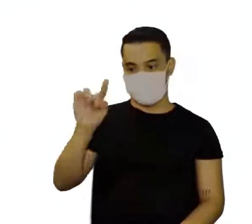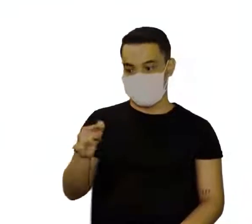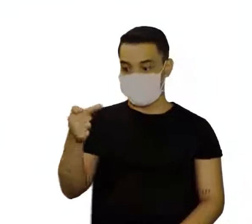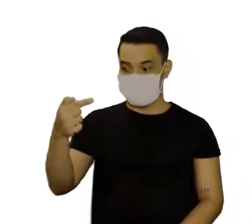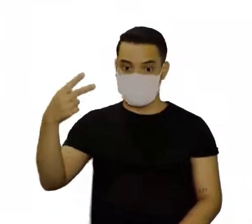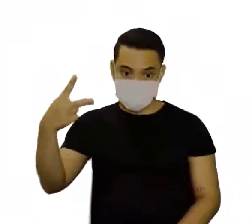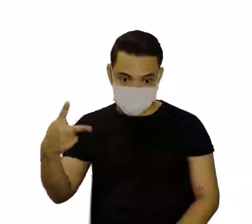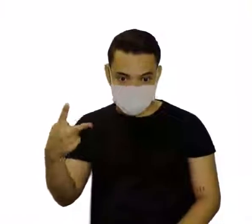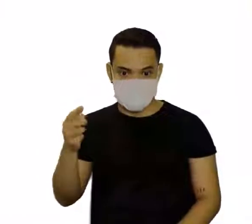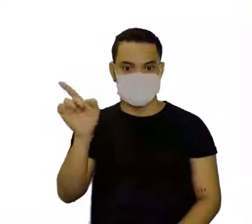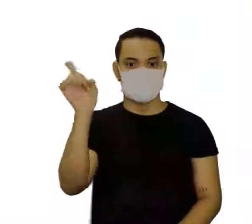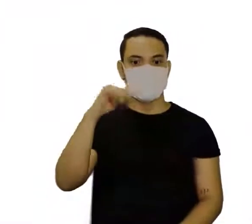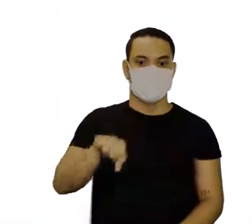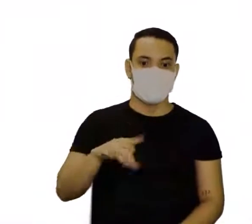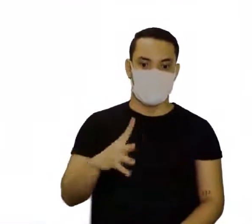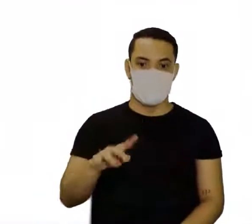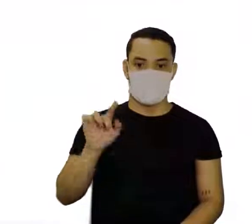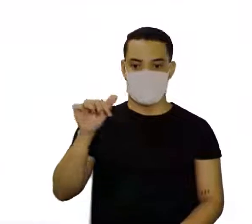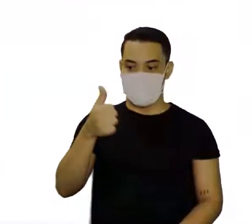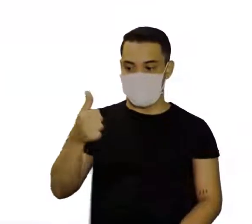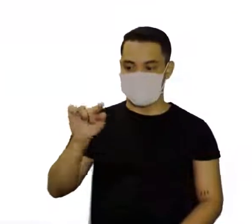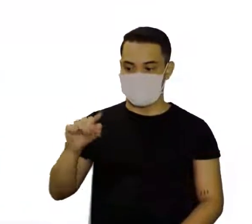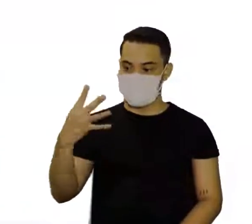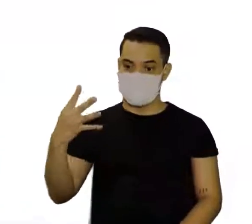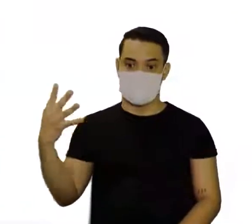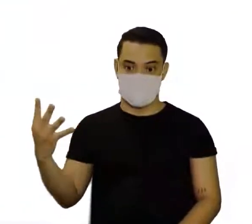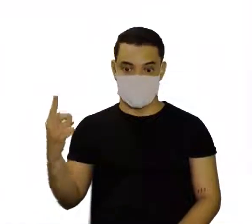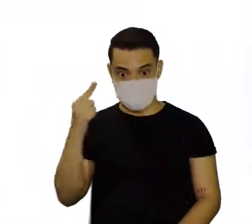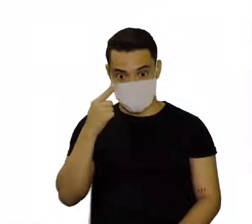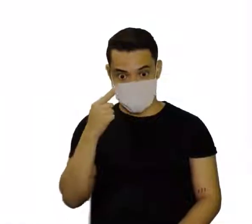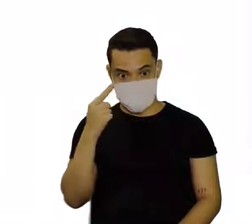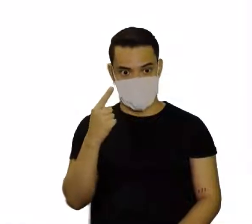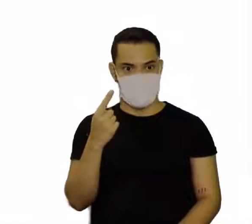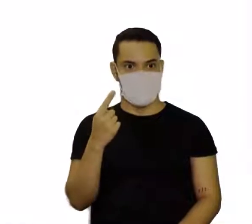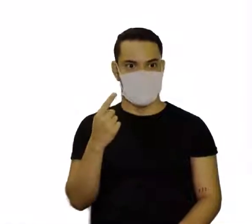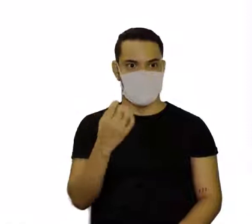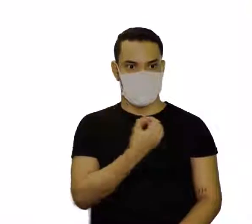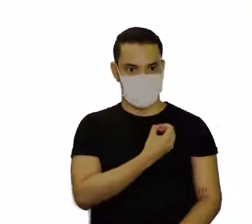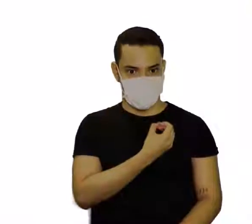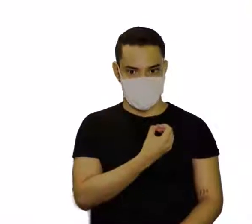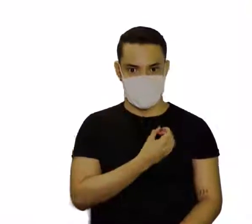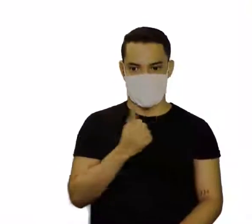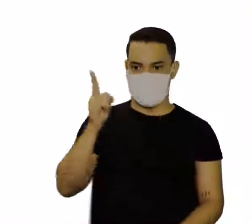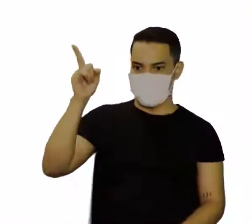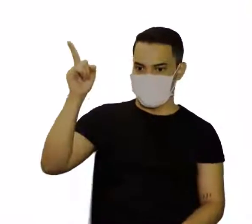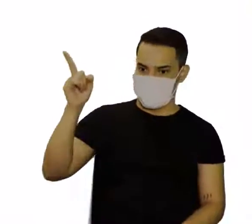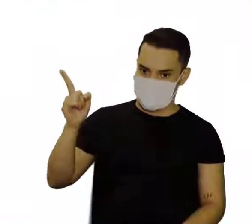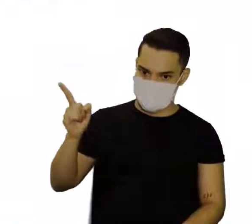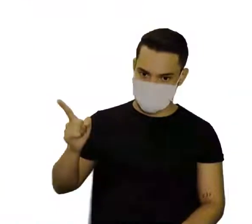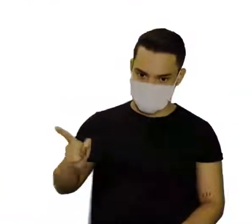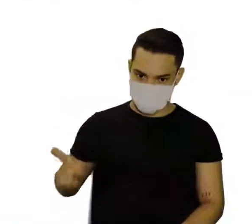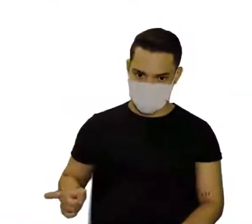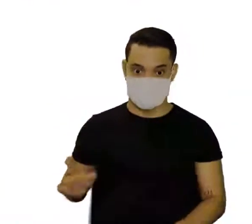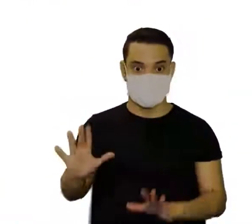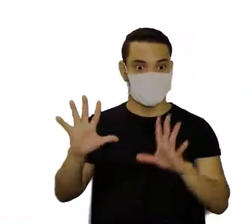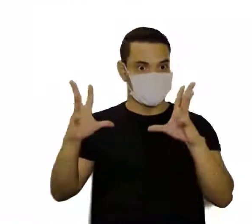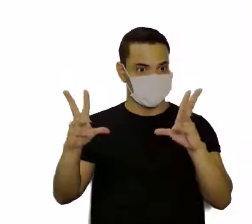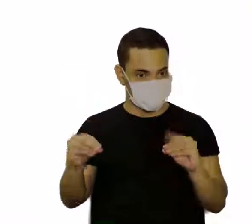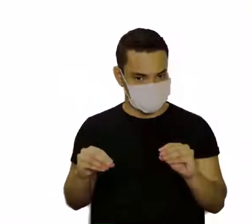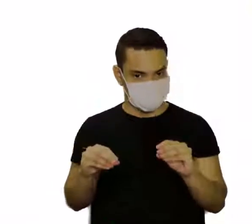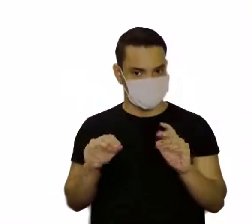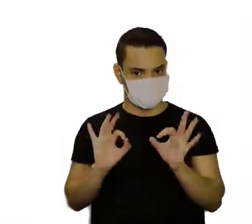6,72 e 4, 11,44. Então, observe esses valores aí, certo? Então, olha só,